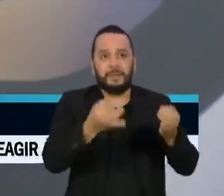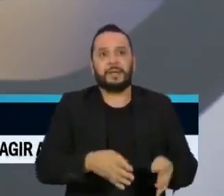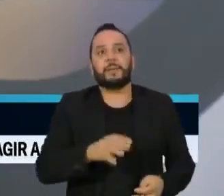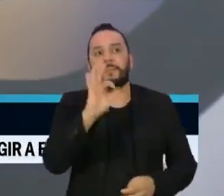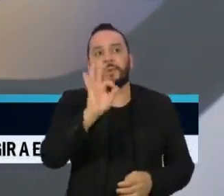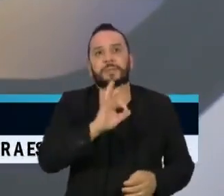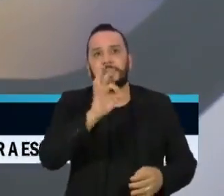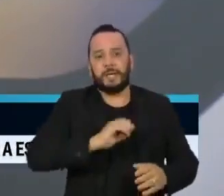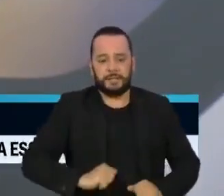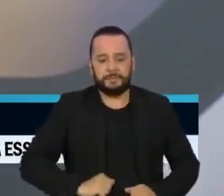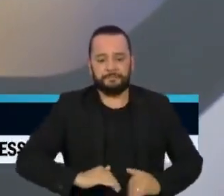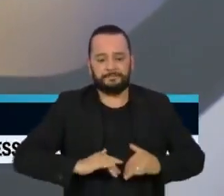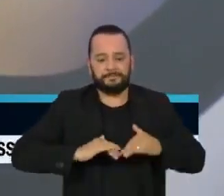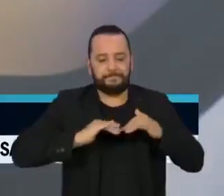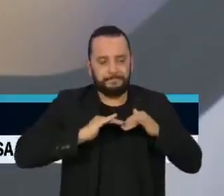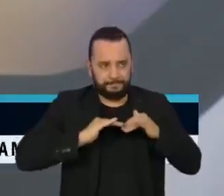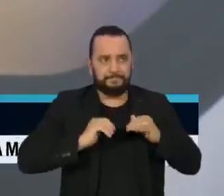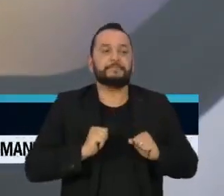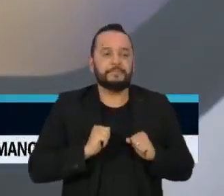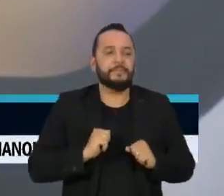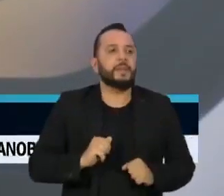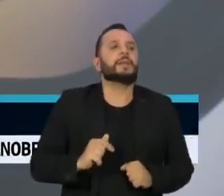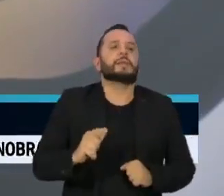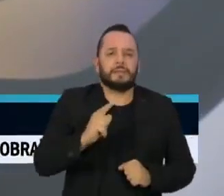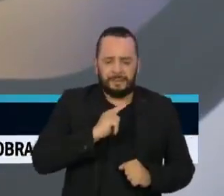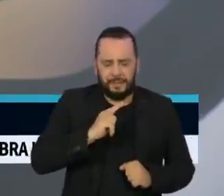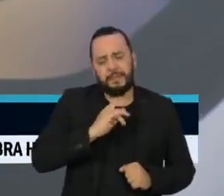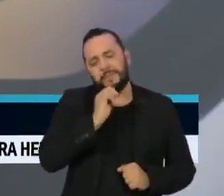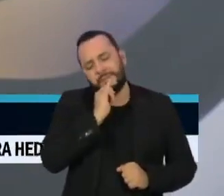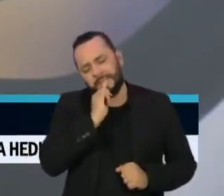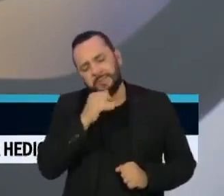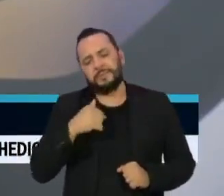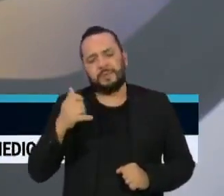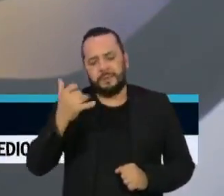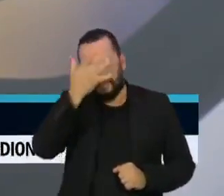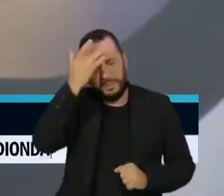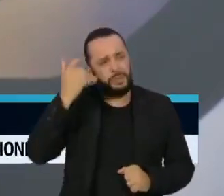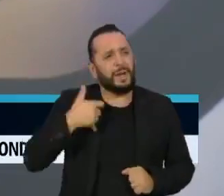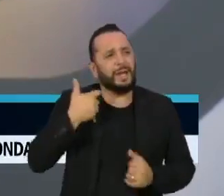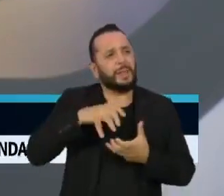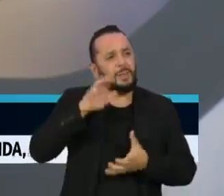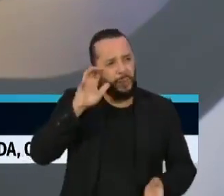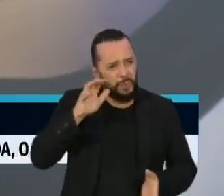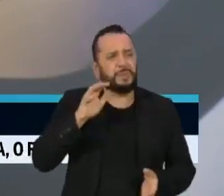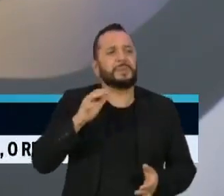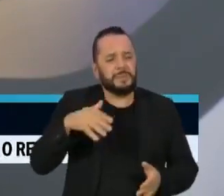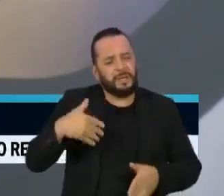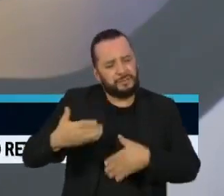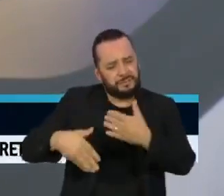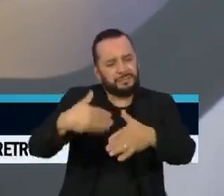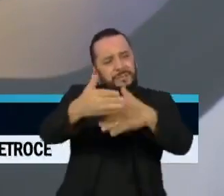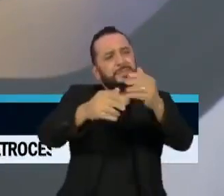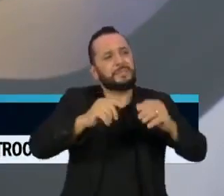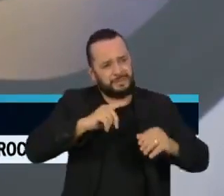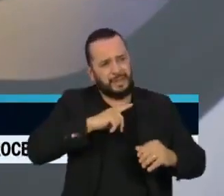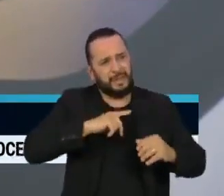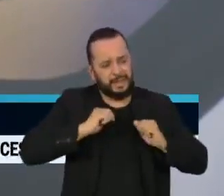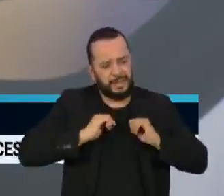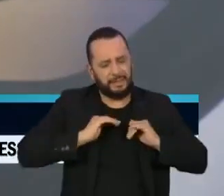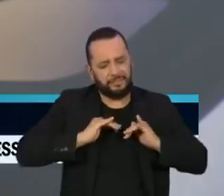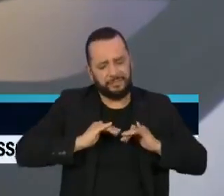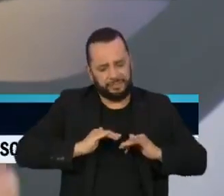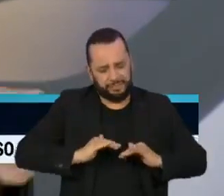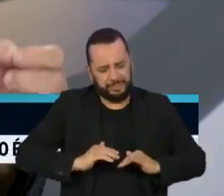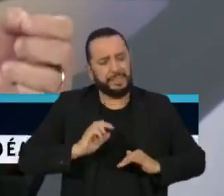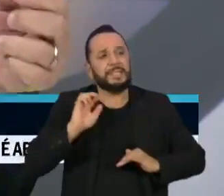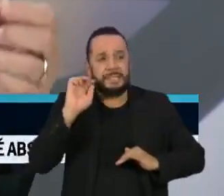circulante, existe uma queda, sim, principalmente em idosos, mas essa não é a taxa de anticorpos neutralizantes que você faz um teste in